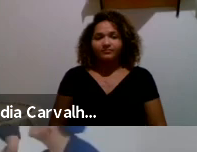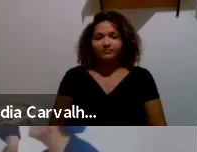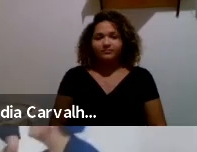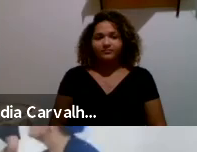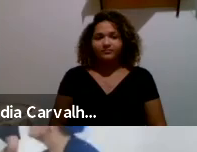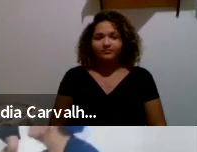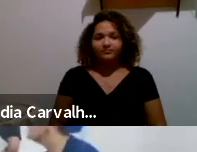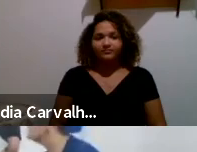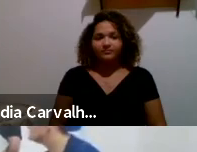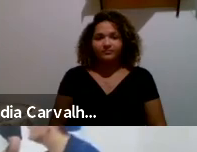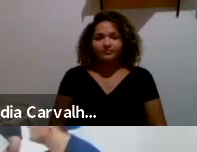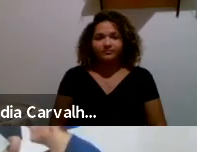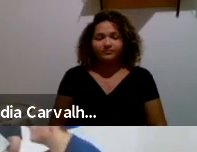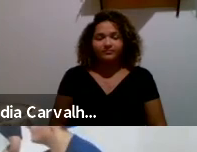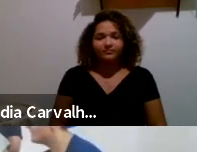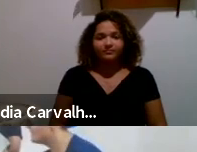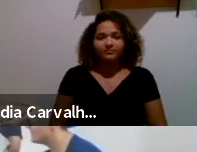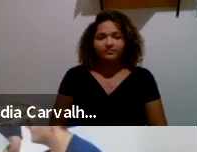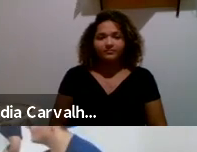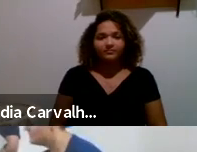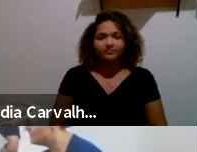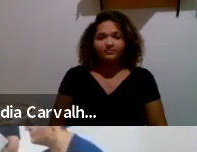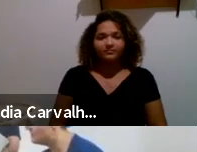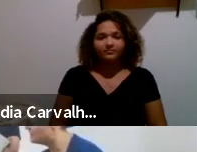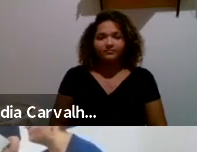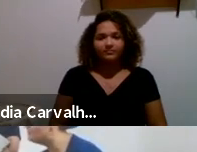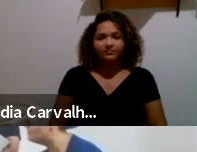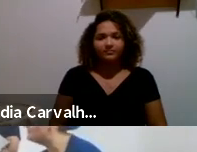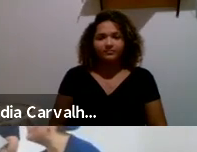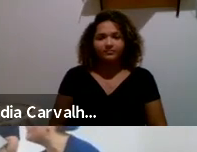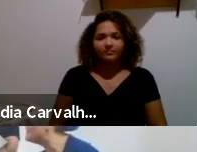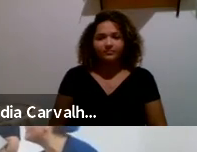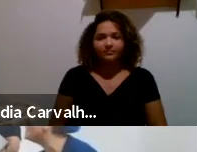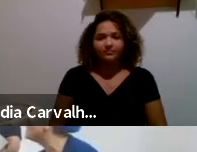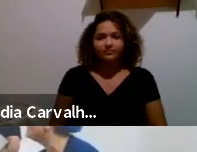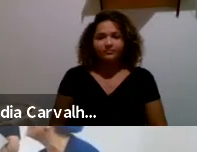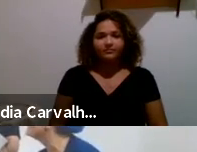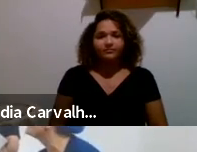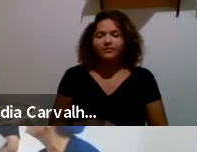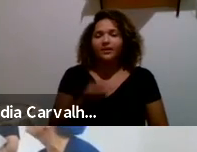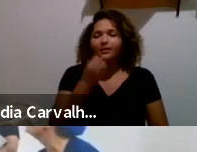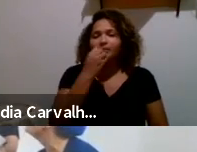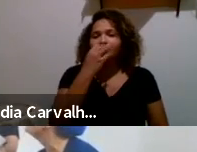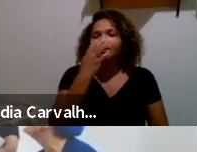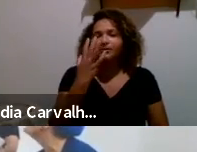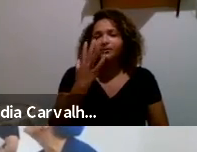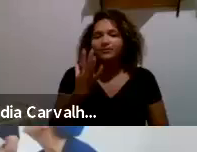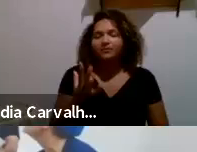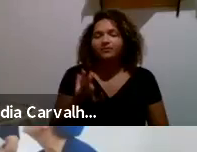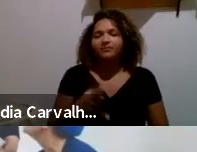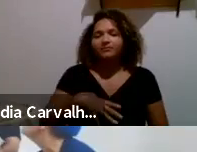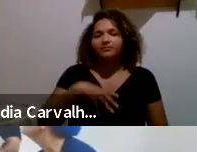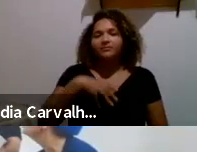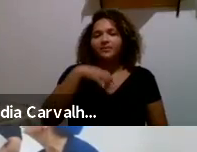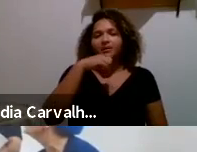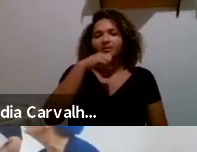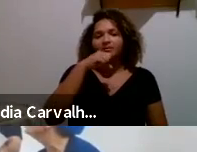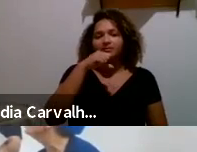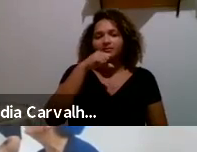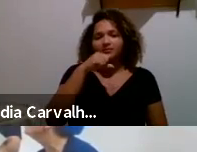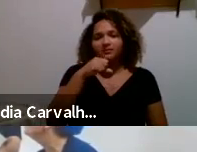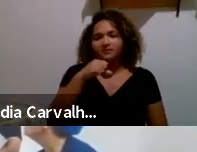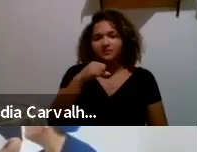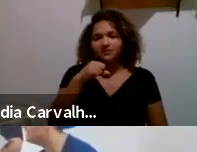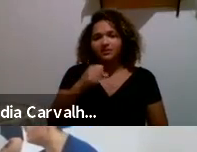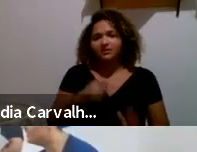Se mexe bem, quadril, muito bem. Respira, ai, eu não vou